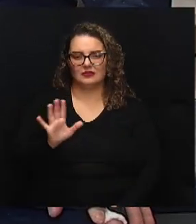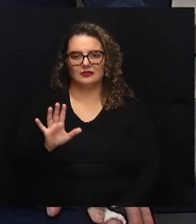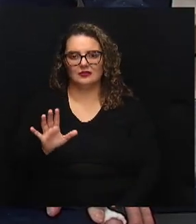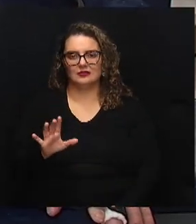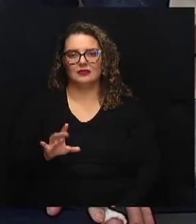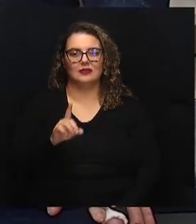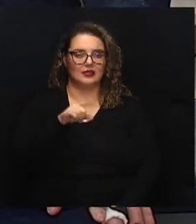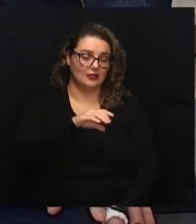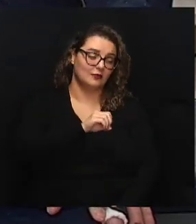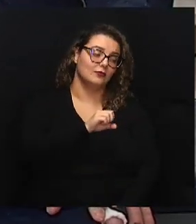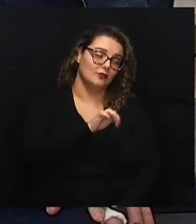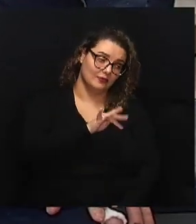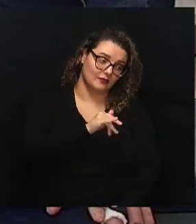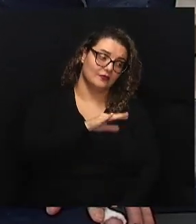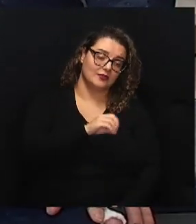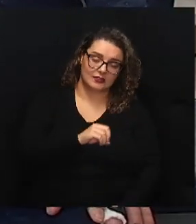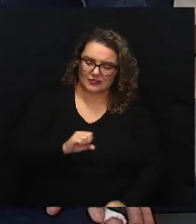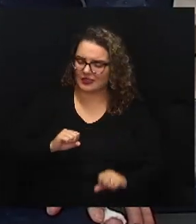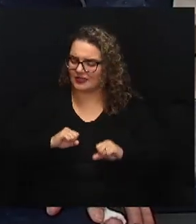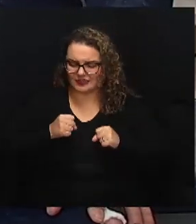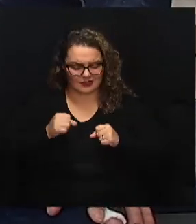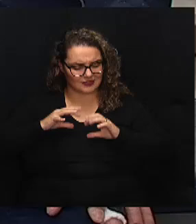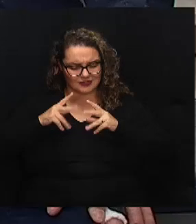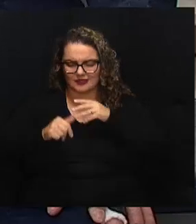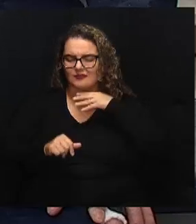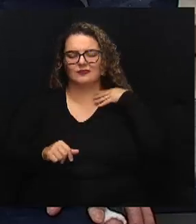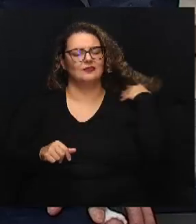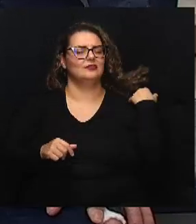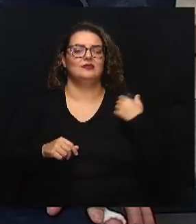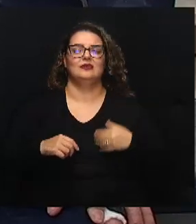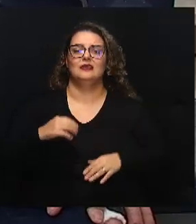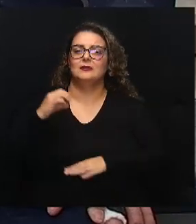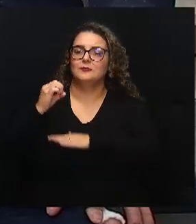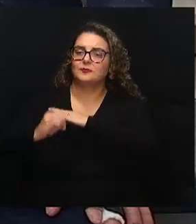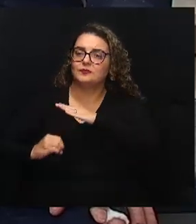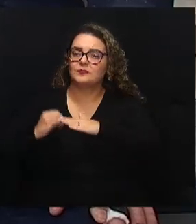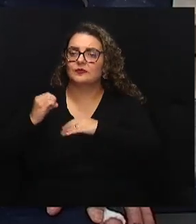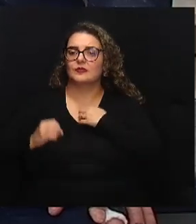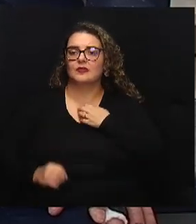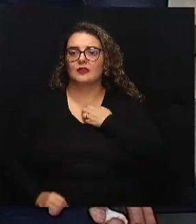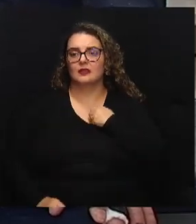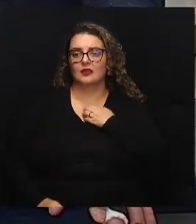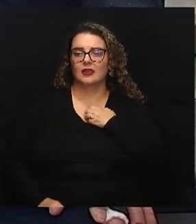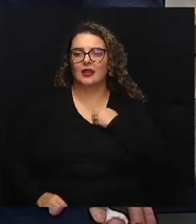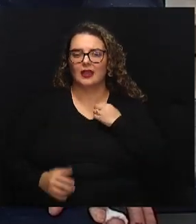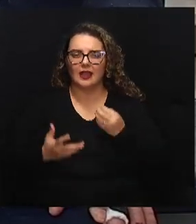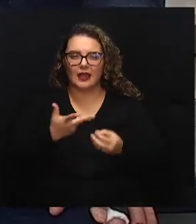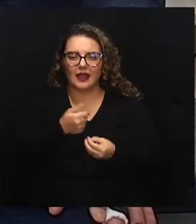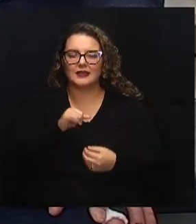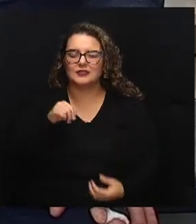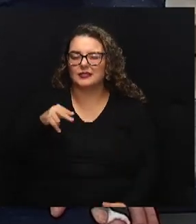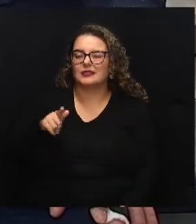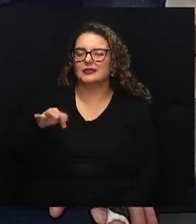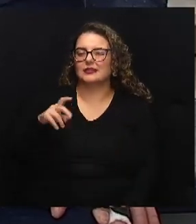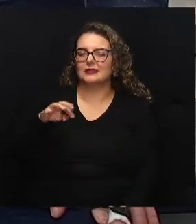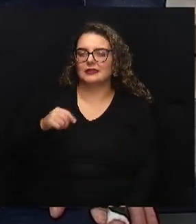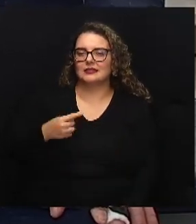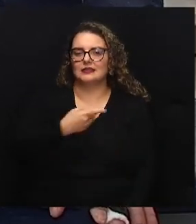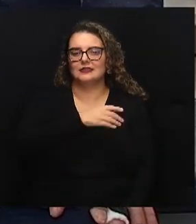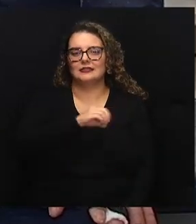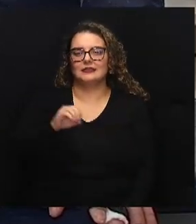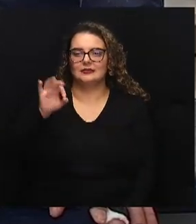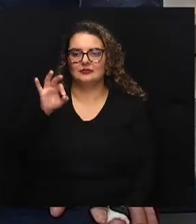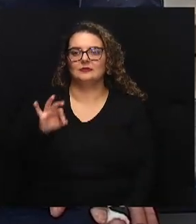nada. É um ofício, né? É dedicação total, é 24 horas por dia. A arte ela é ingrata, ela quer 100% você ao lado